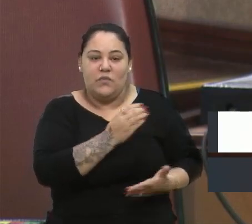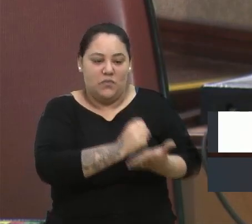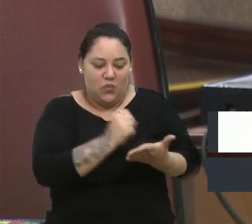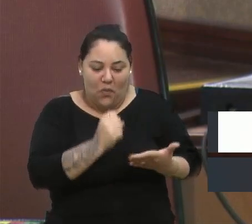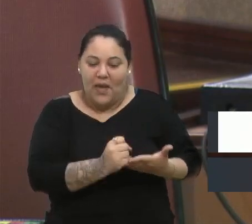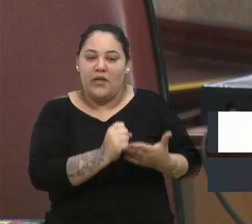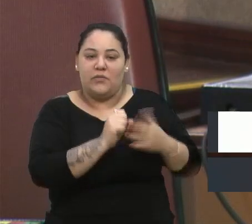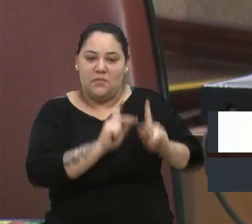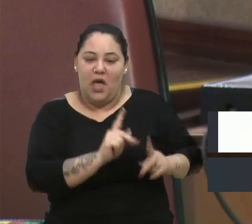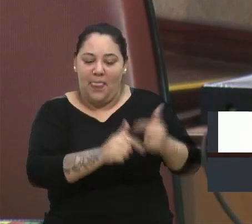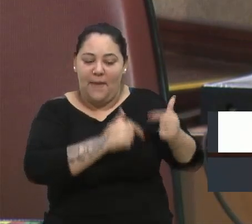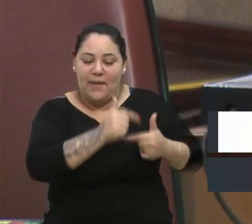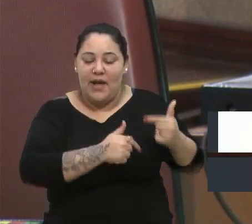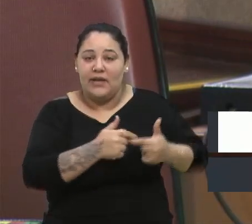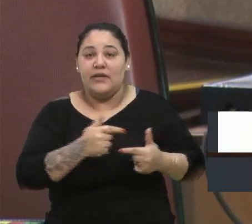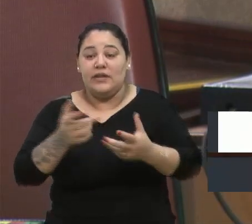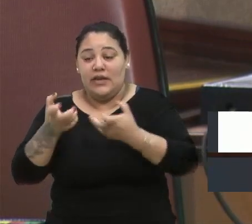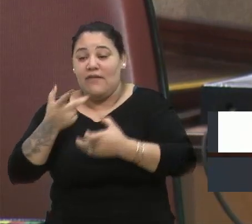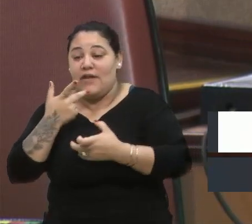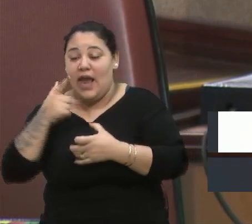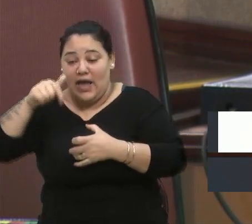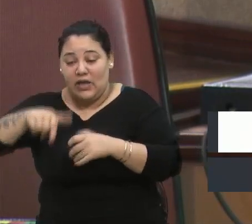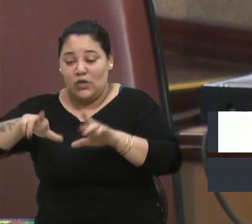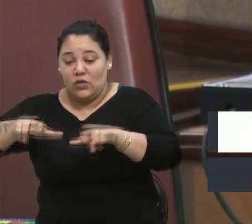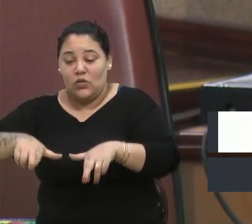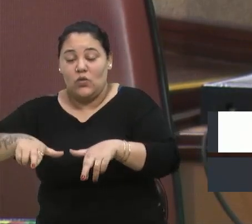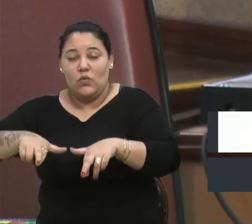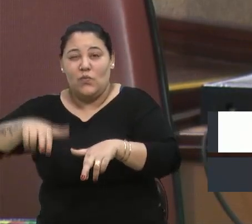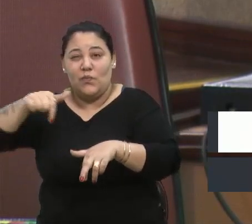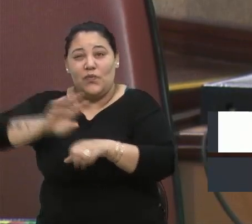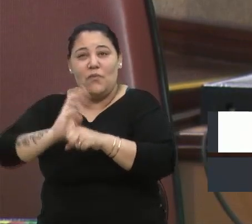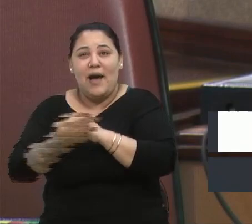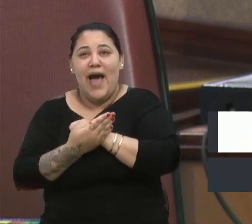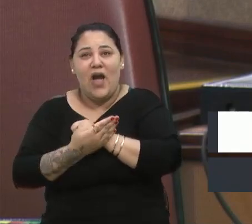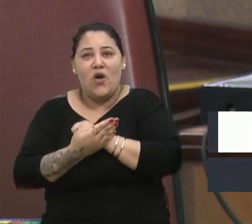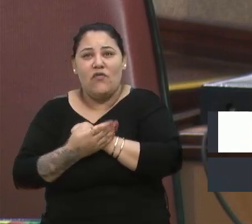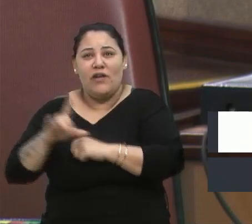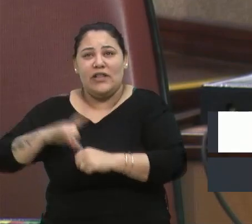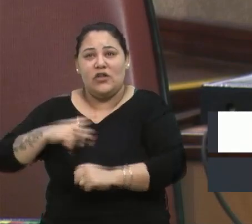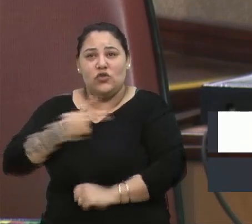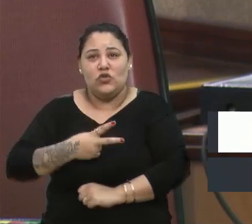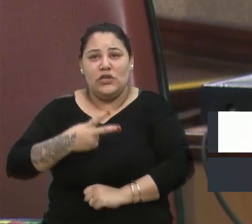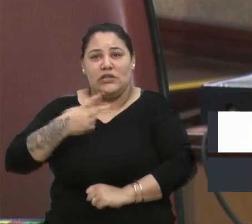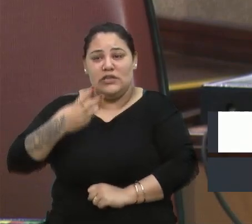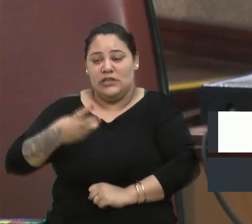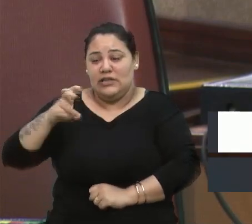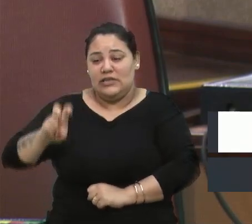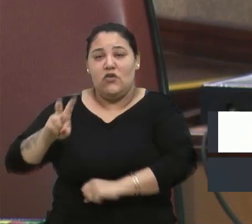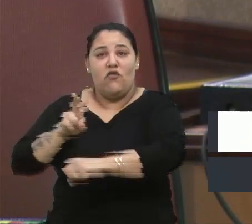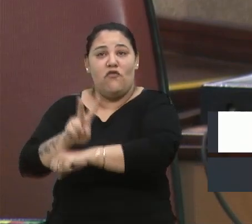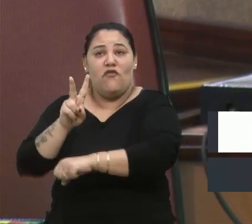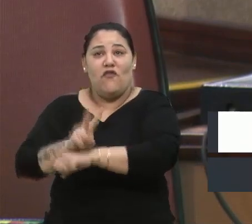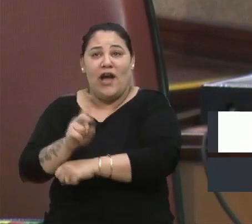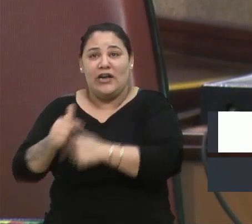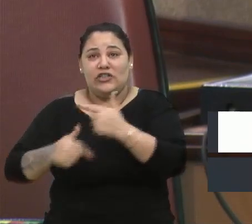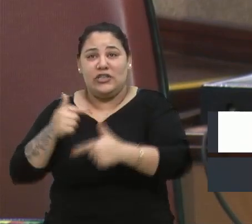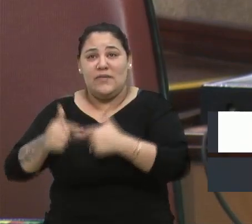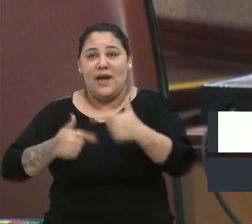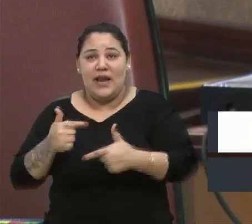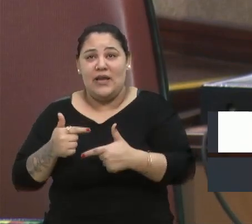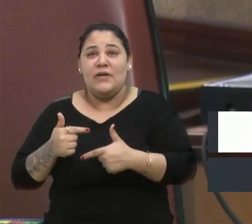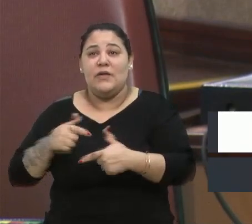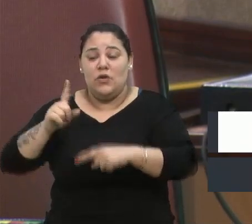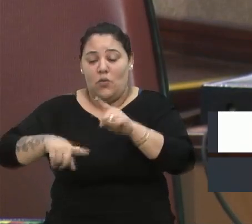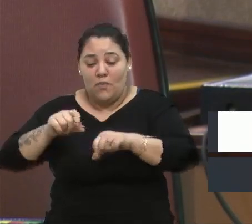aqui no bairro também mais um outro empreendimento vai estar inaugurando com 235 vagas de empregos também, a Rede Forte, que está